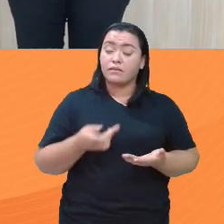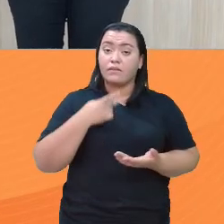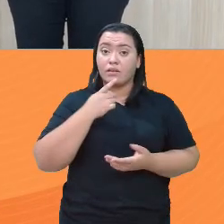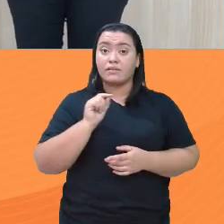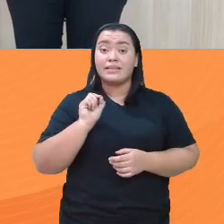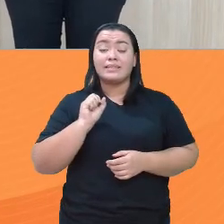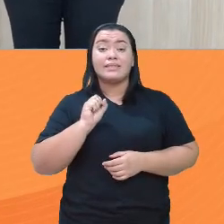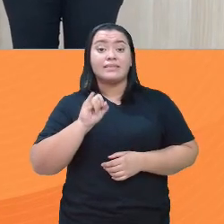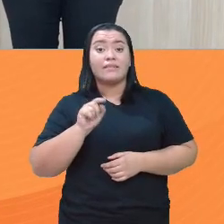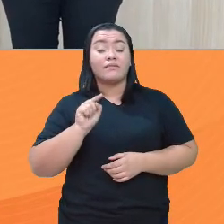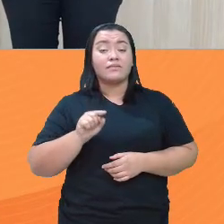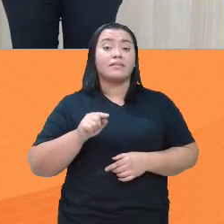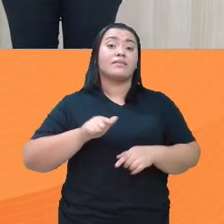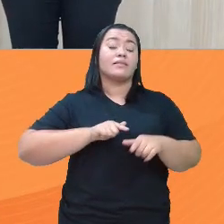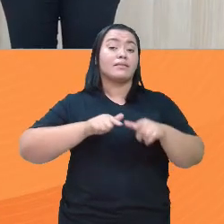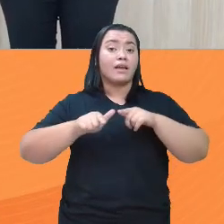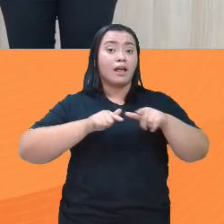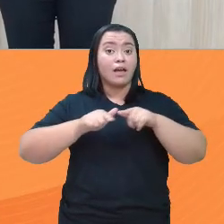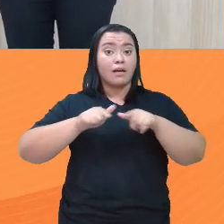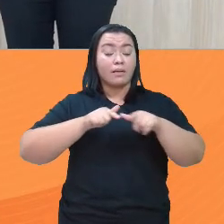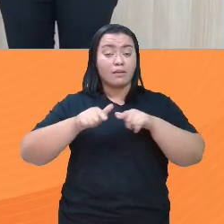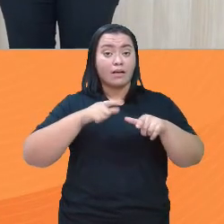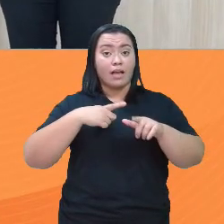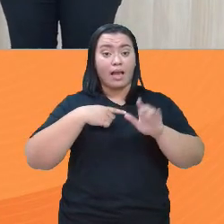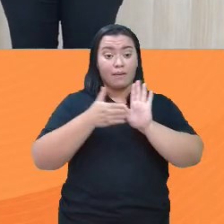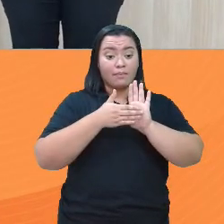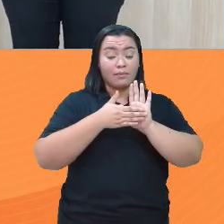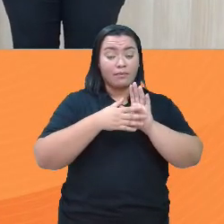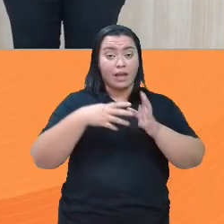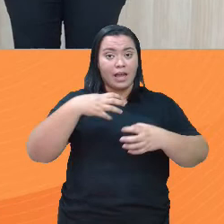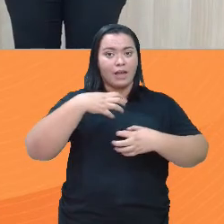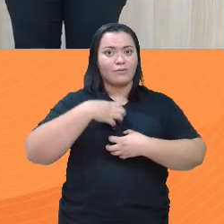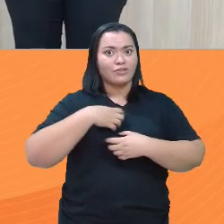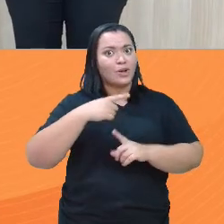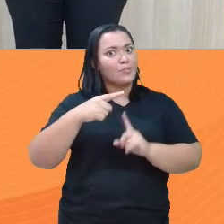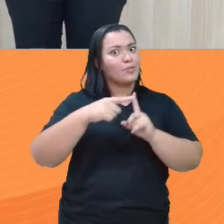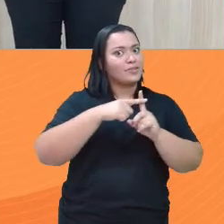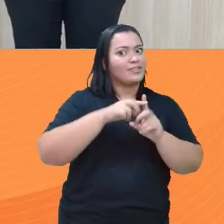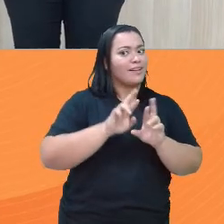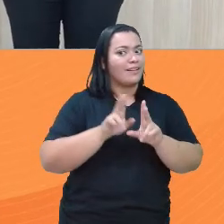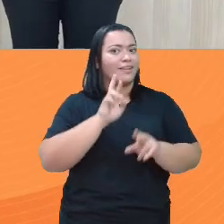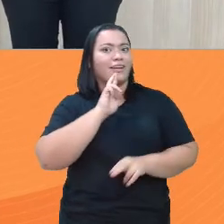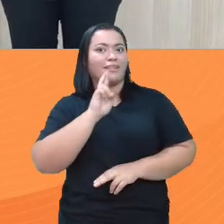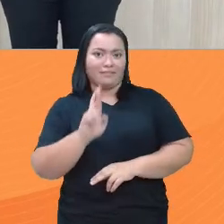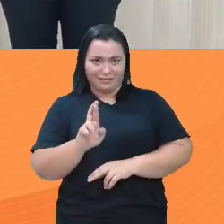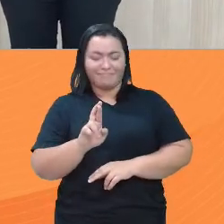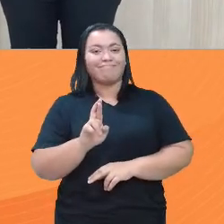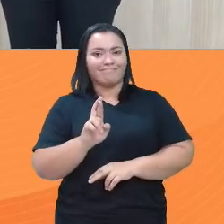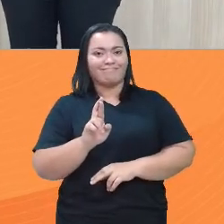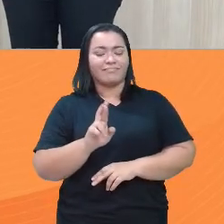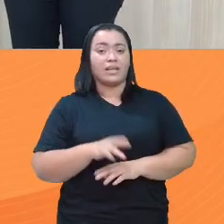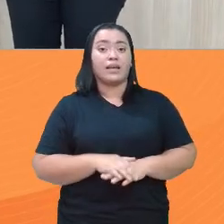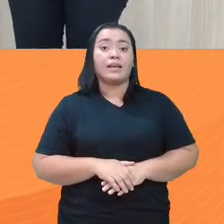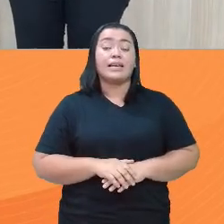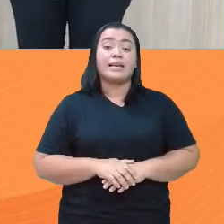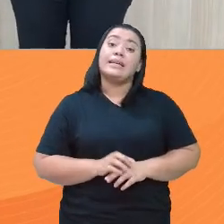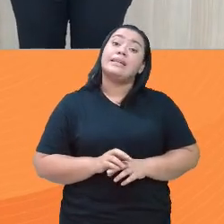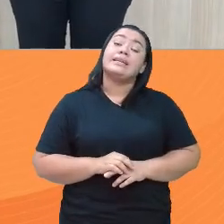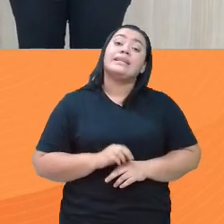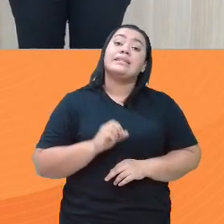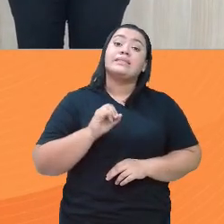você estivesse realizando um trabalho pautado em emoções positivas, as respostas seriam outras. Então, se as respostas